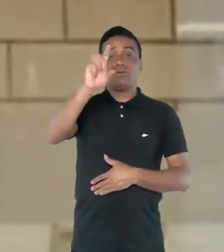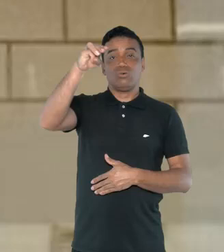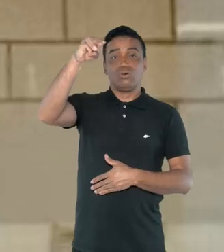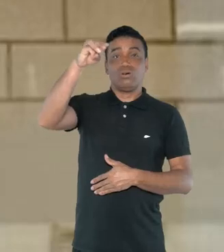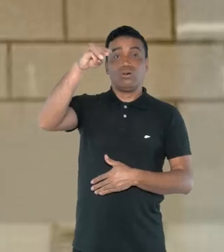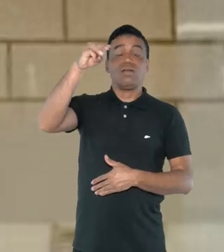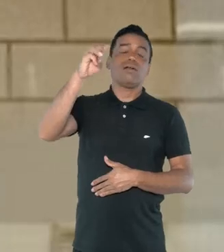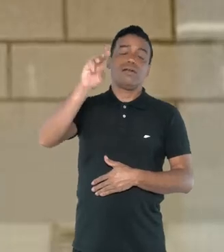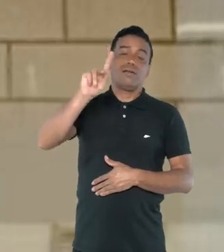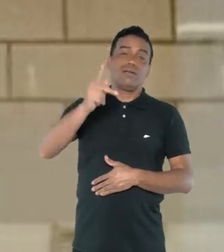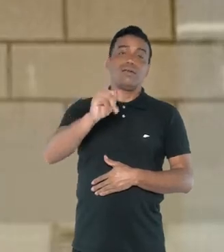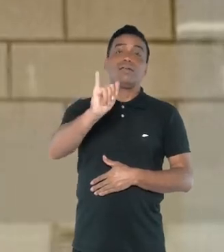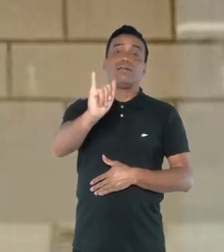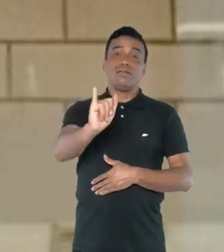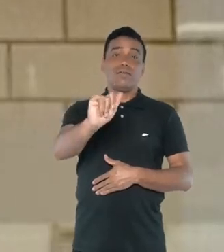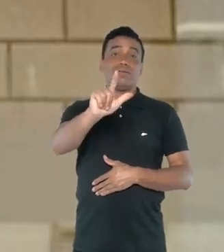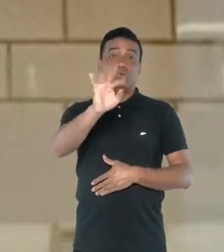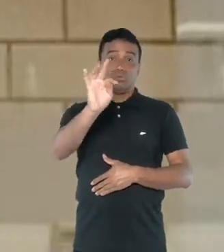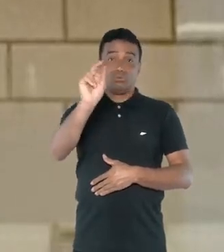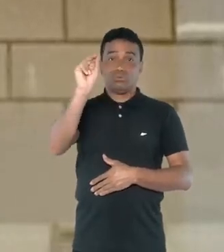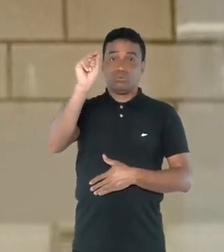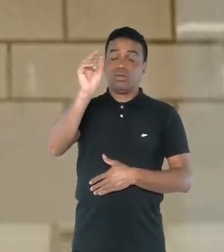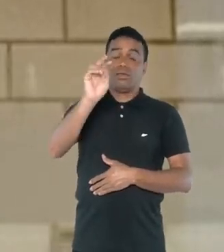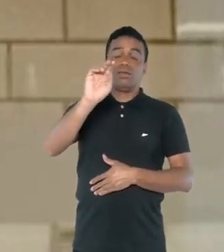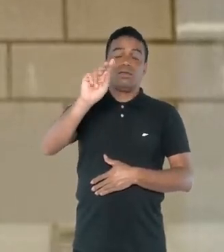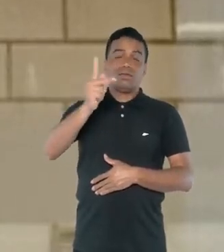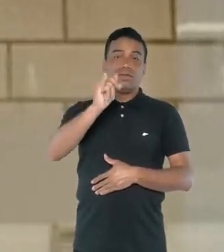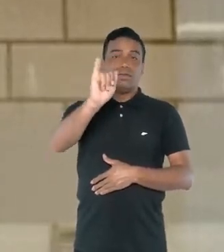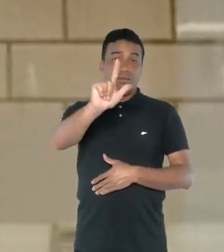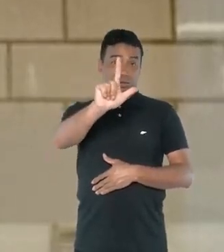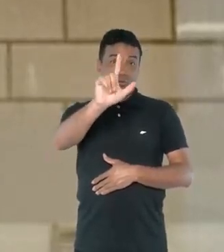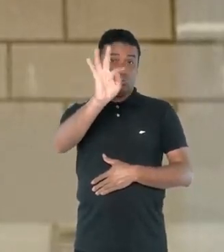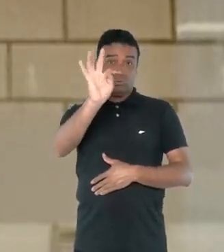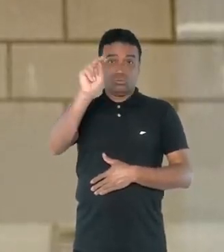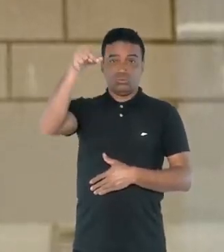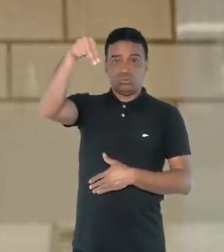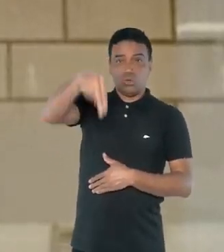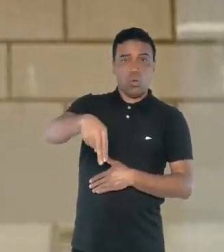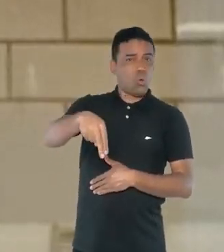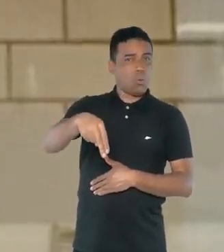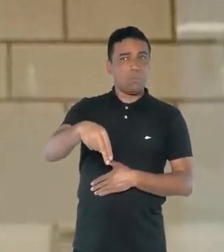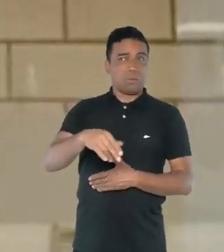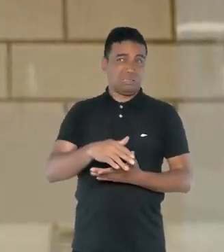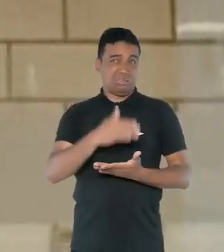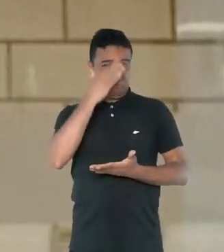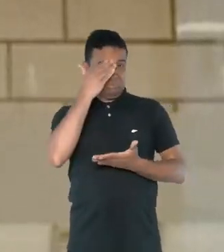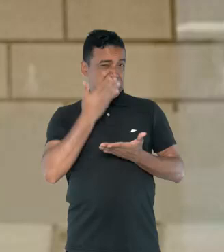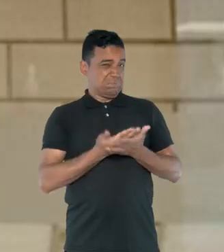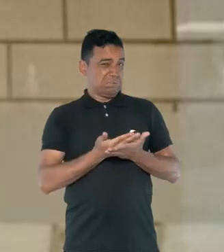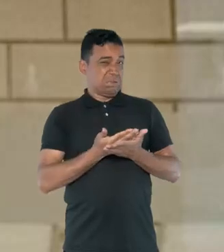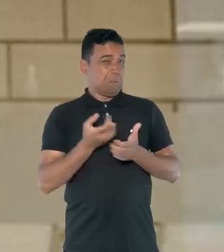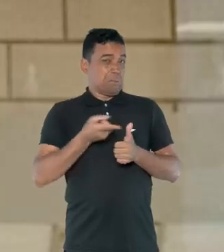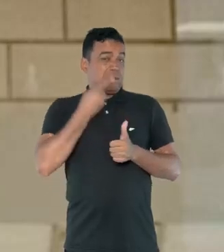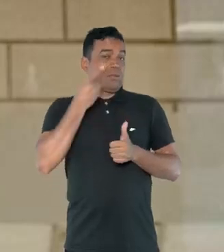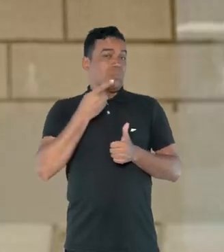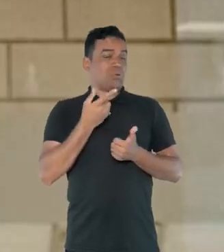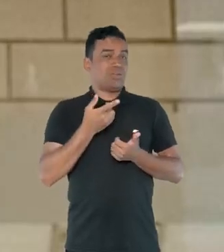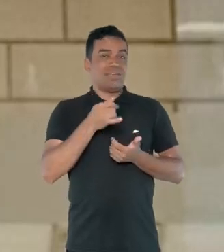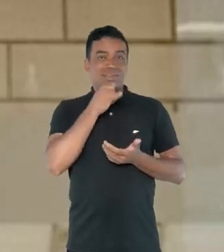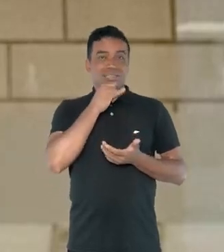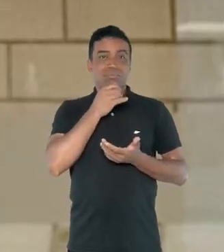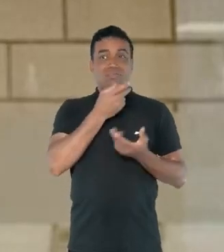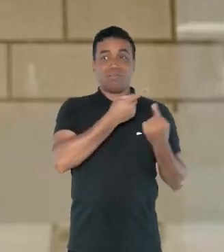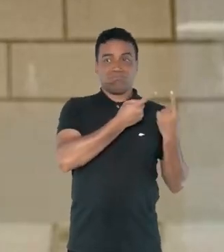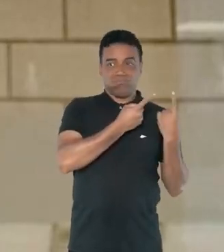ser visto como um cético em primeiro lugar, porque justamente ele vai fazer, né, um